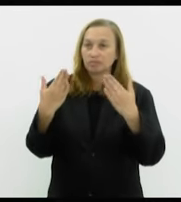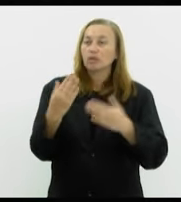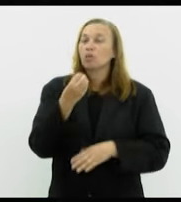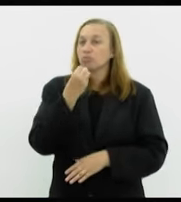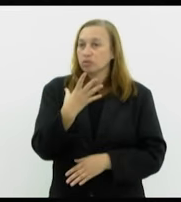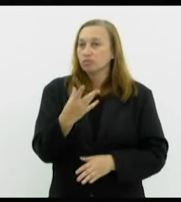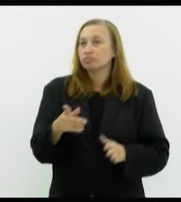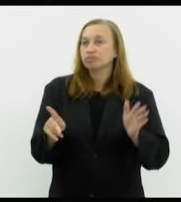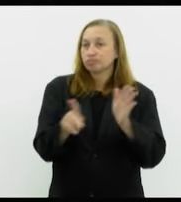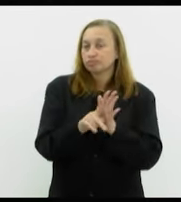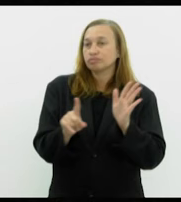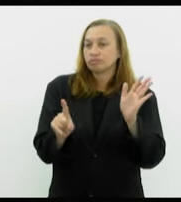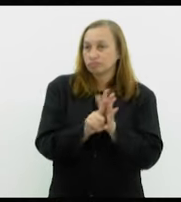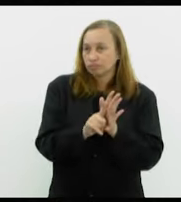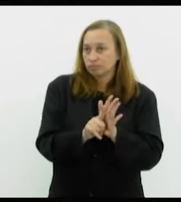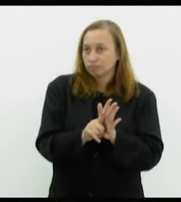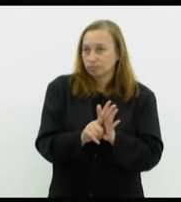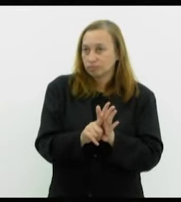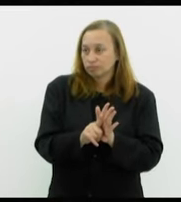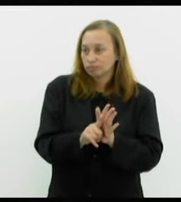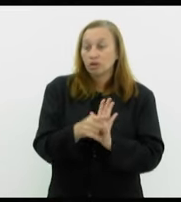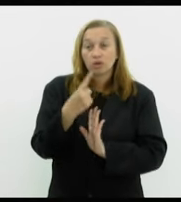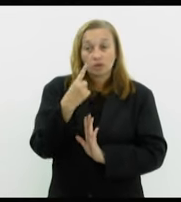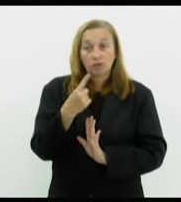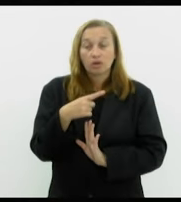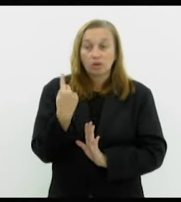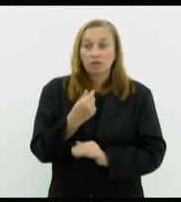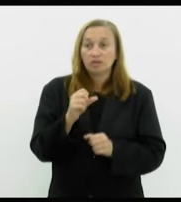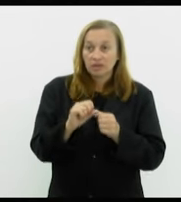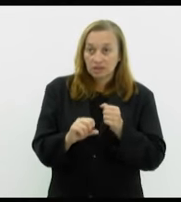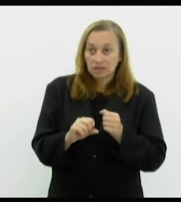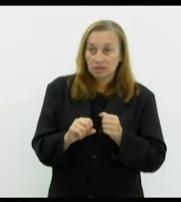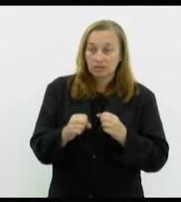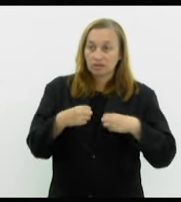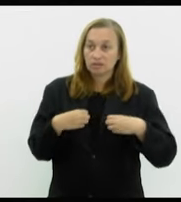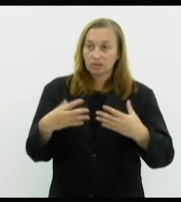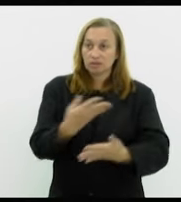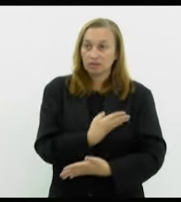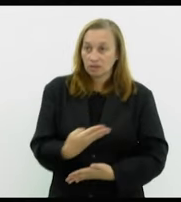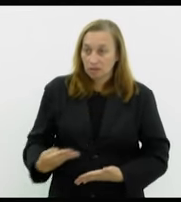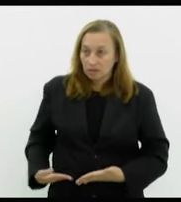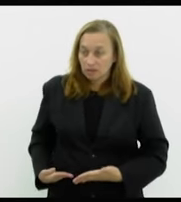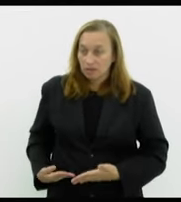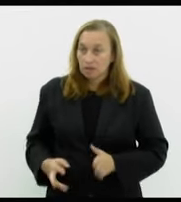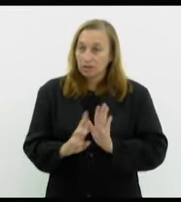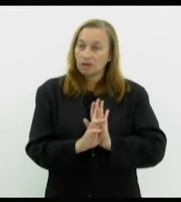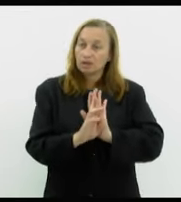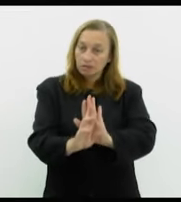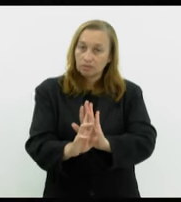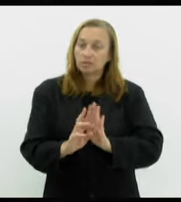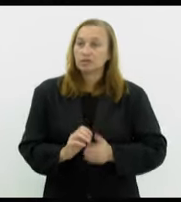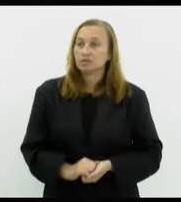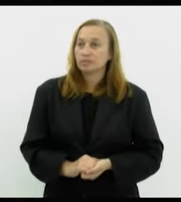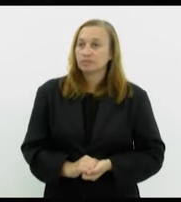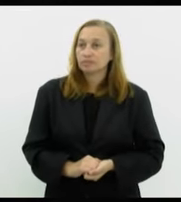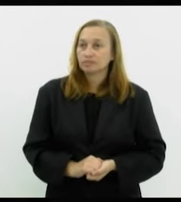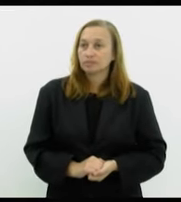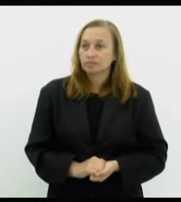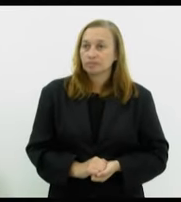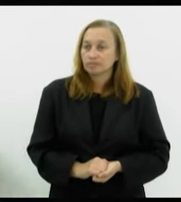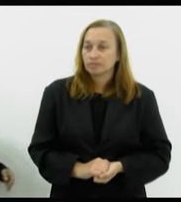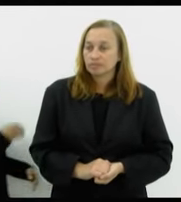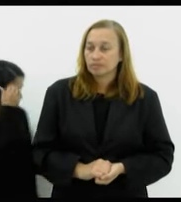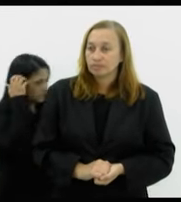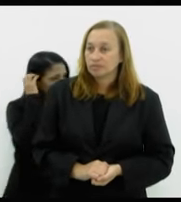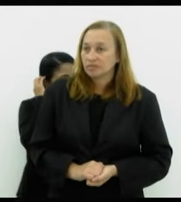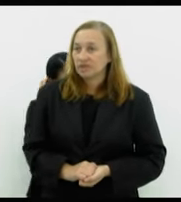bons projetos de lei, que é o que temos feito, fazer audiências públicas representativas e travar